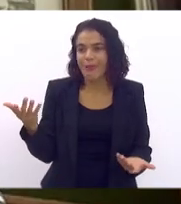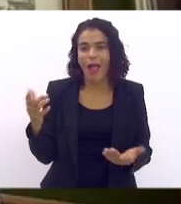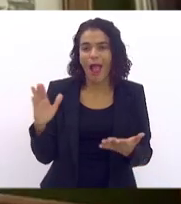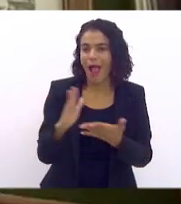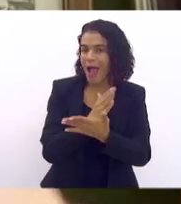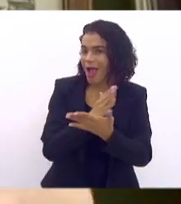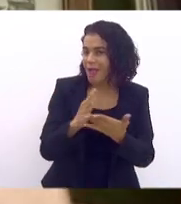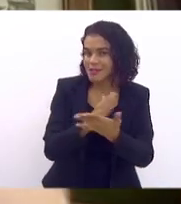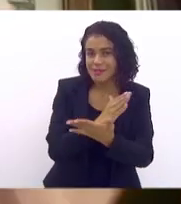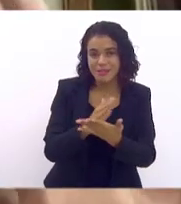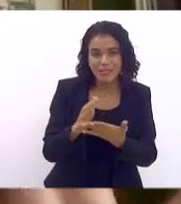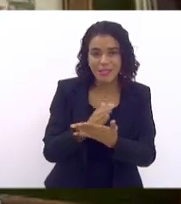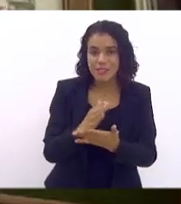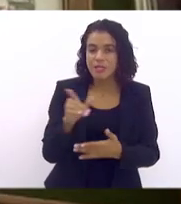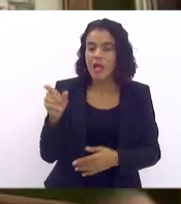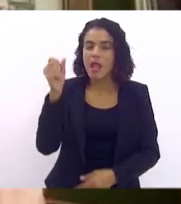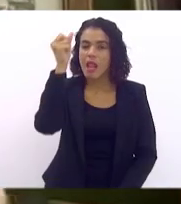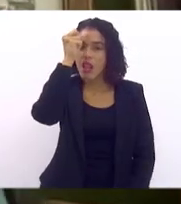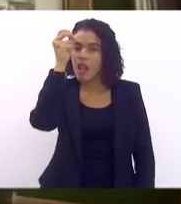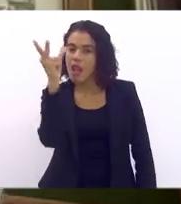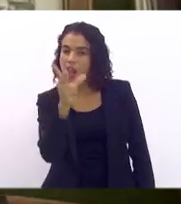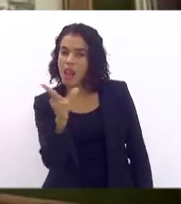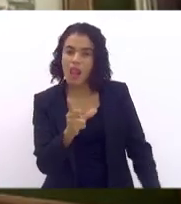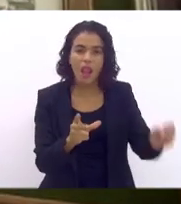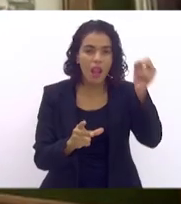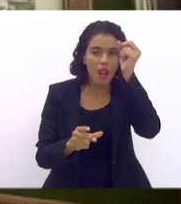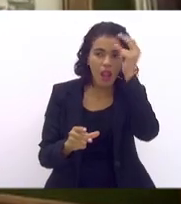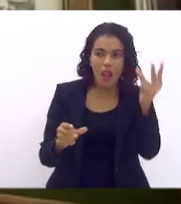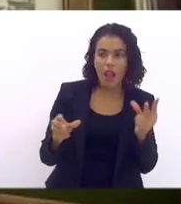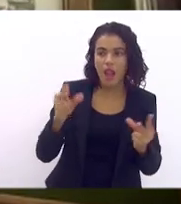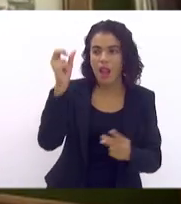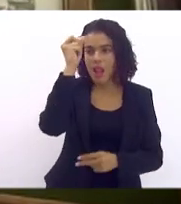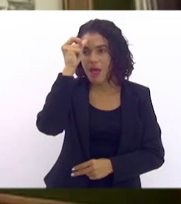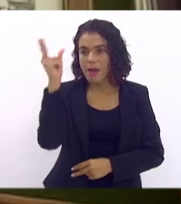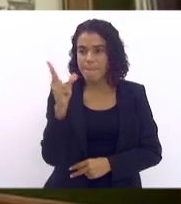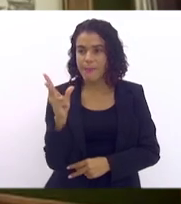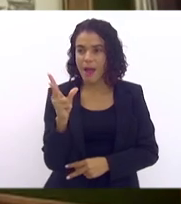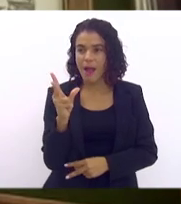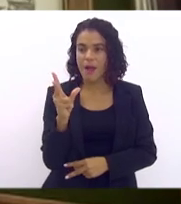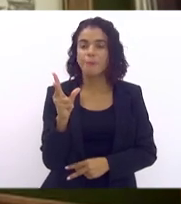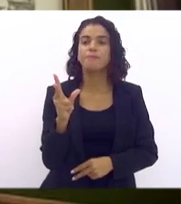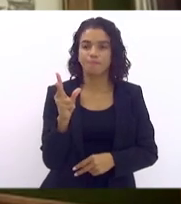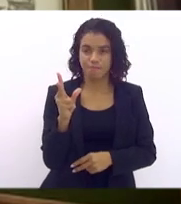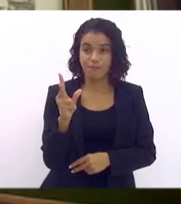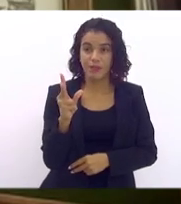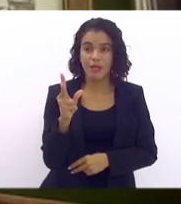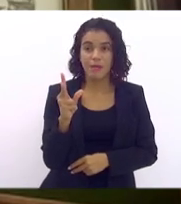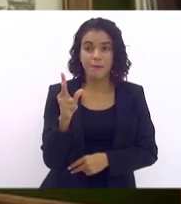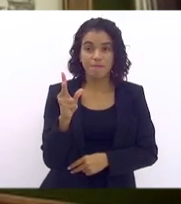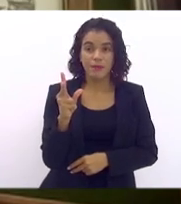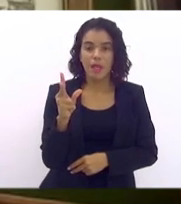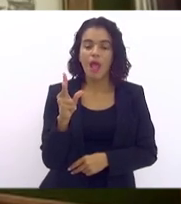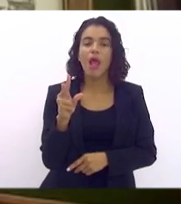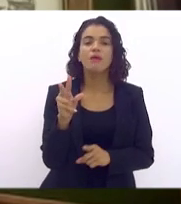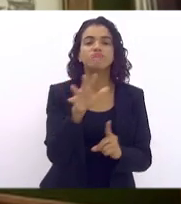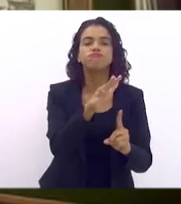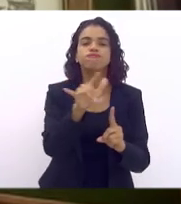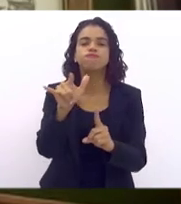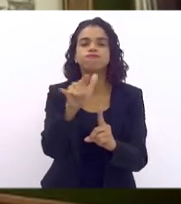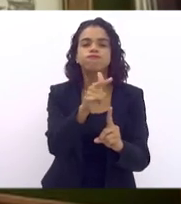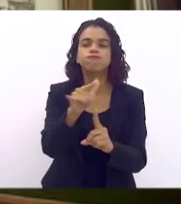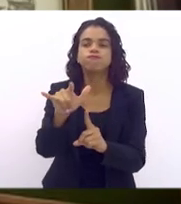muitas vezes eles são muito espertos, né? E eu vou dizer isso aqui, eles são extremamente